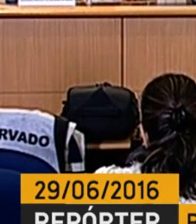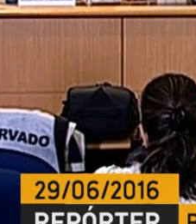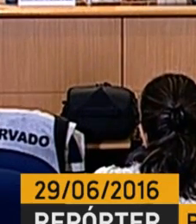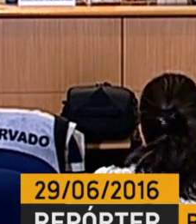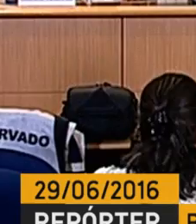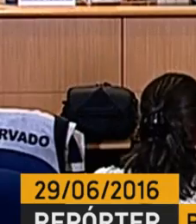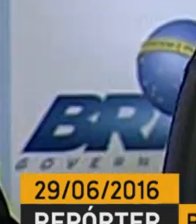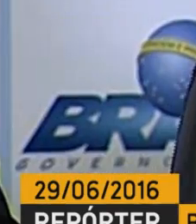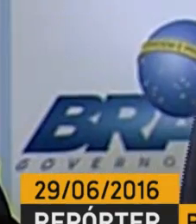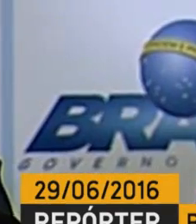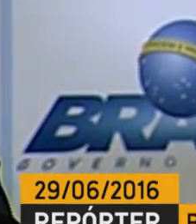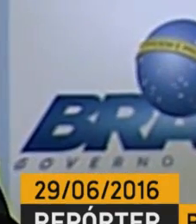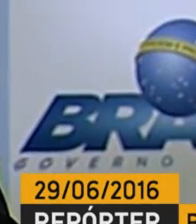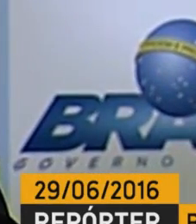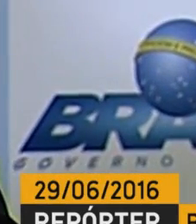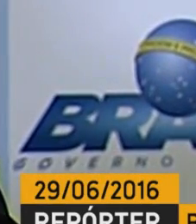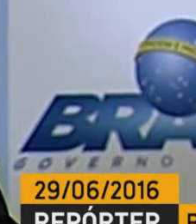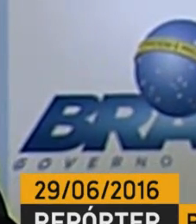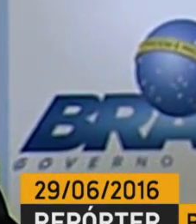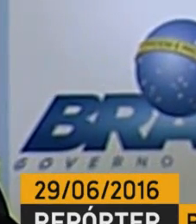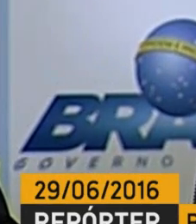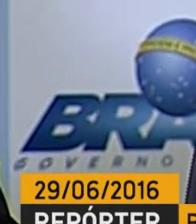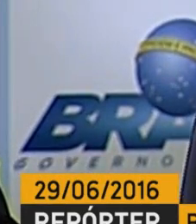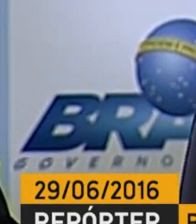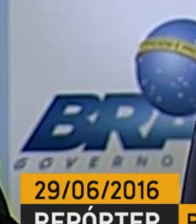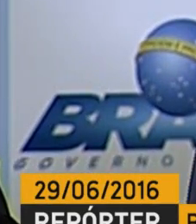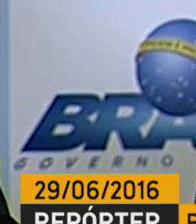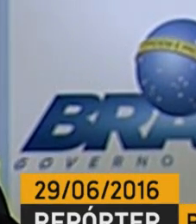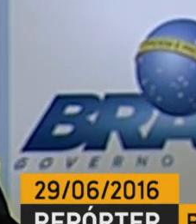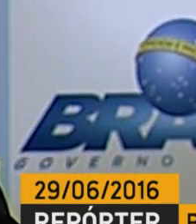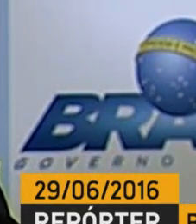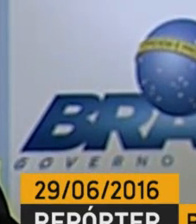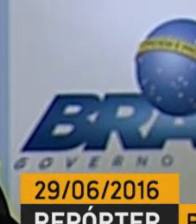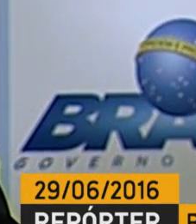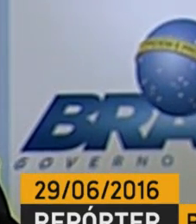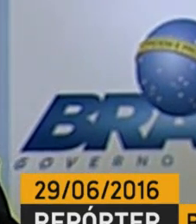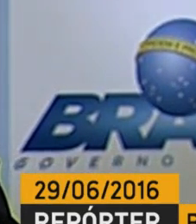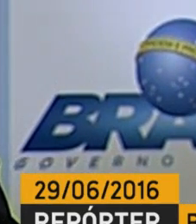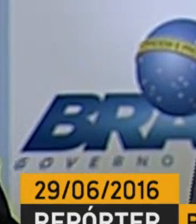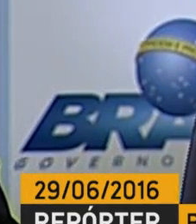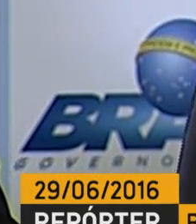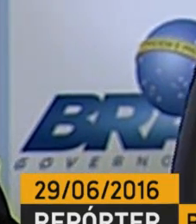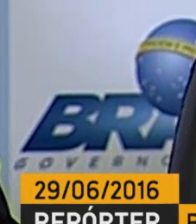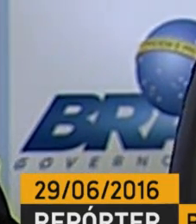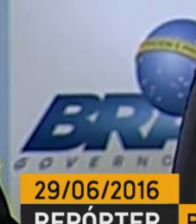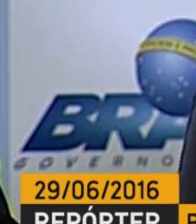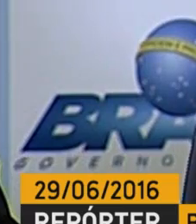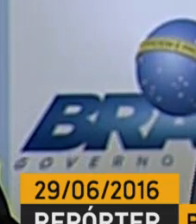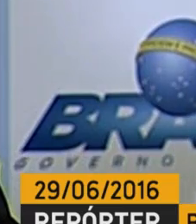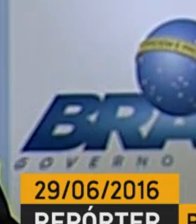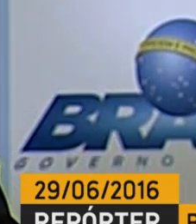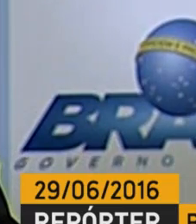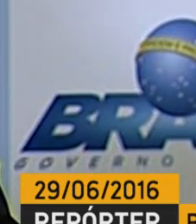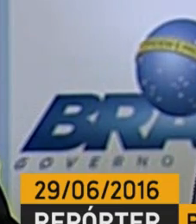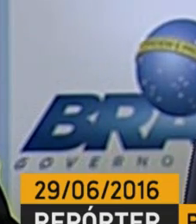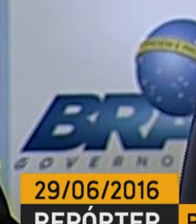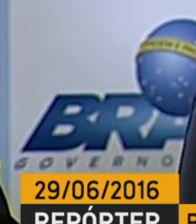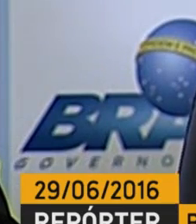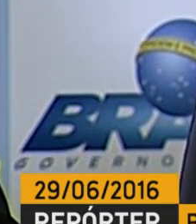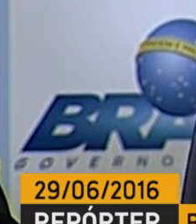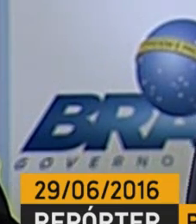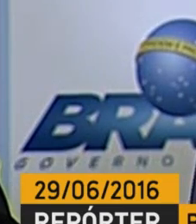pela D Michele os alimentos onde foram avaliados os rótulos e que eles estavam